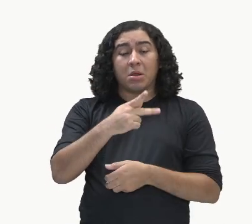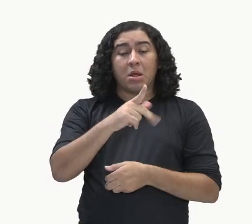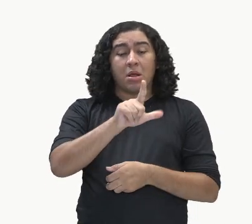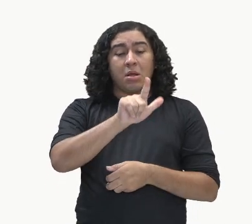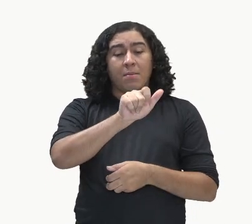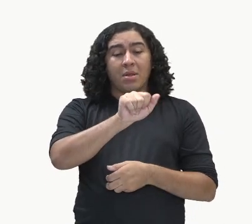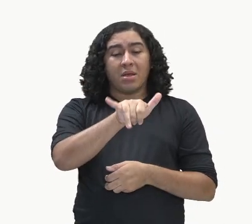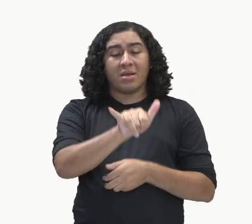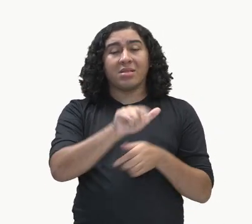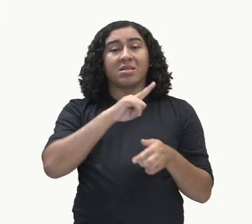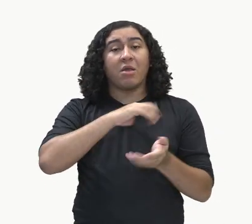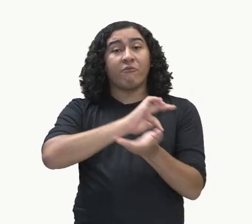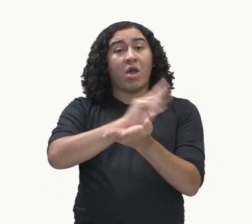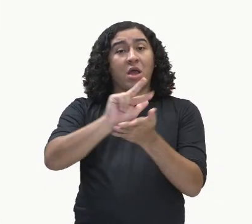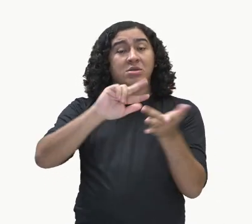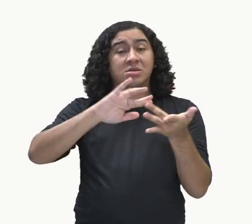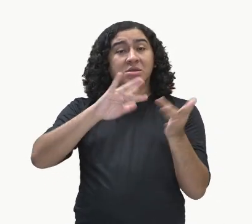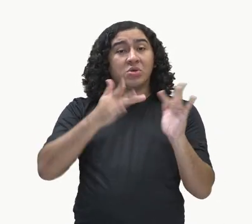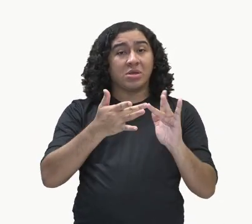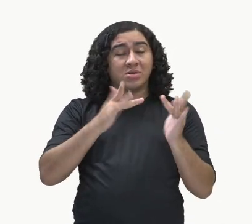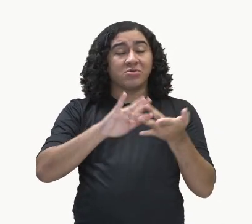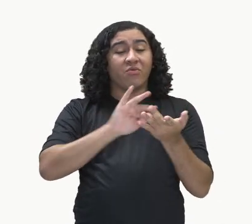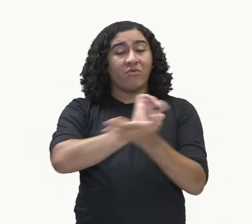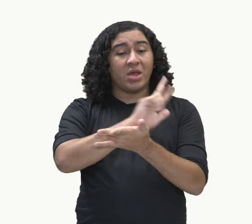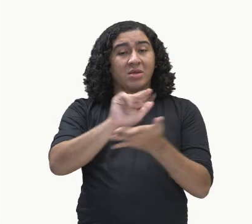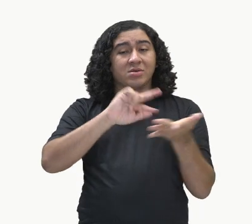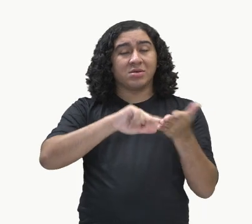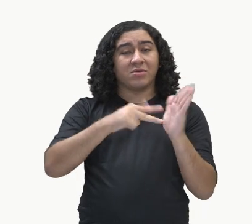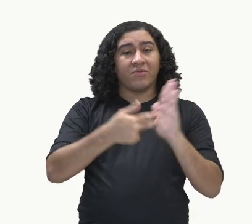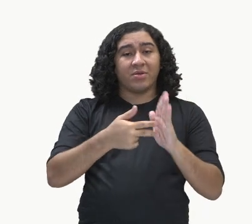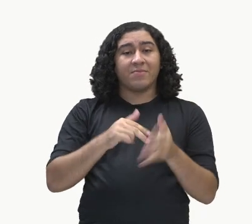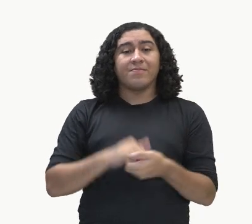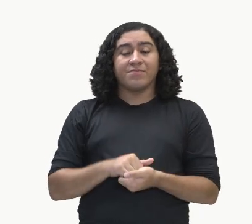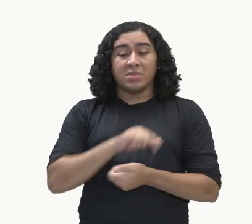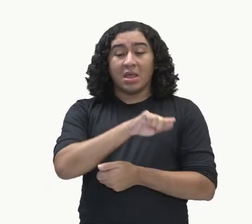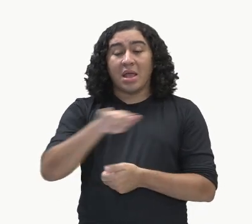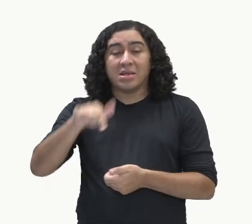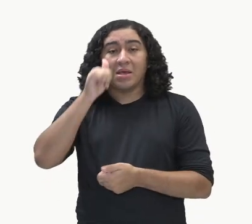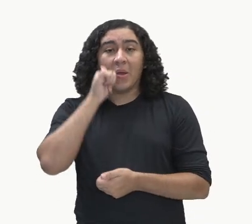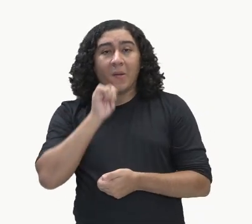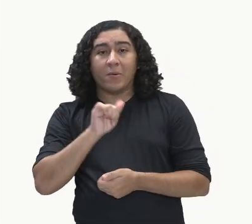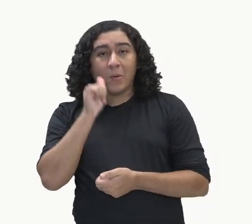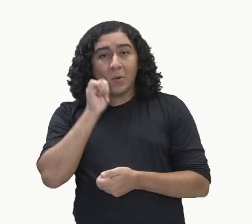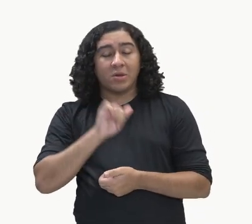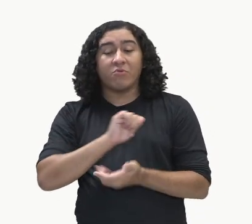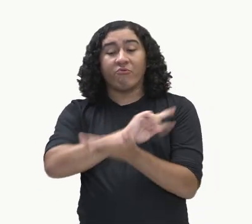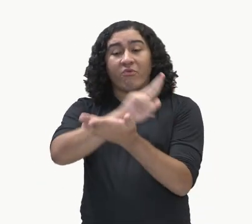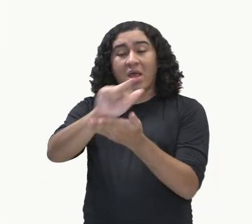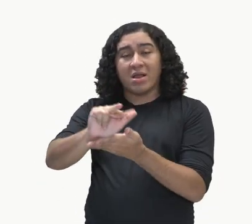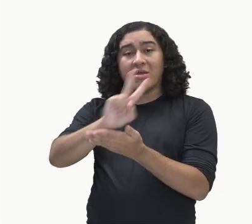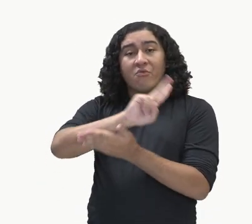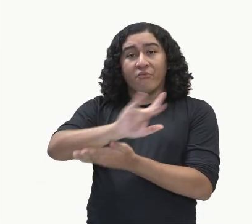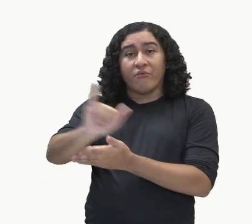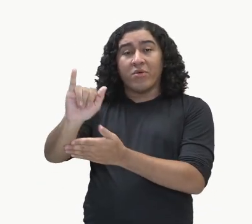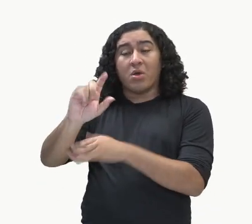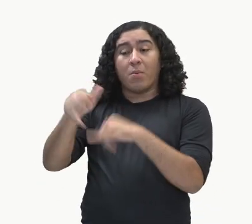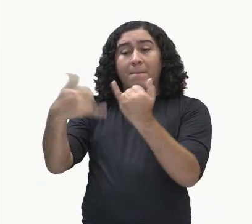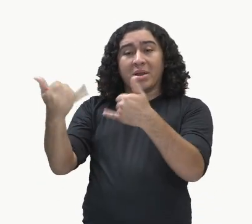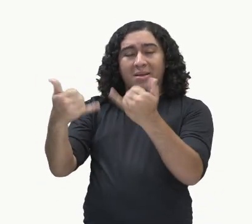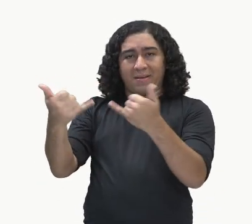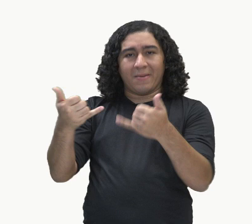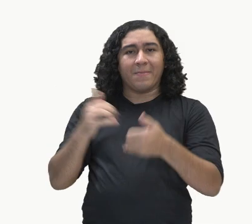vários significados diferentes, né? Então, these girls are going to play. Estas garotas